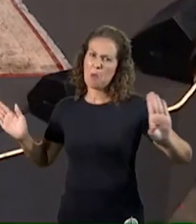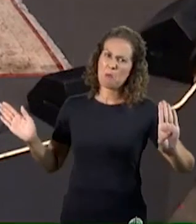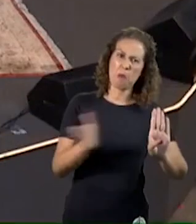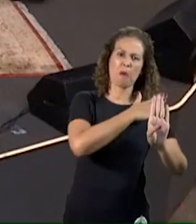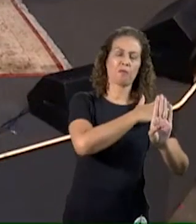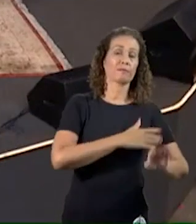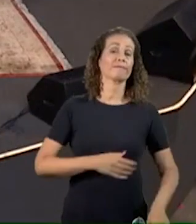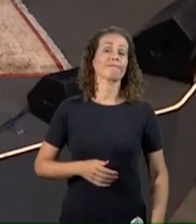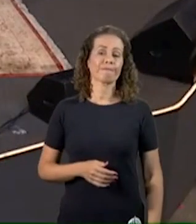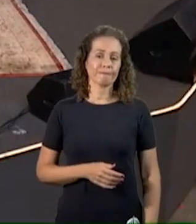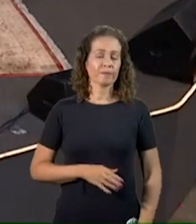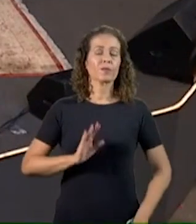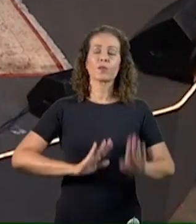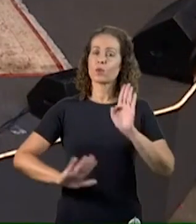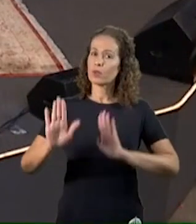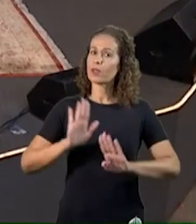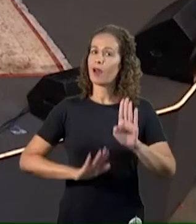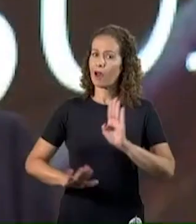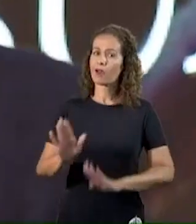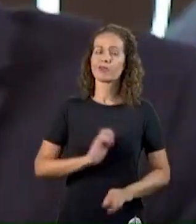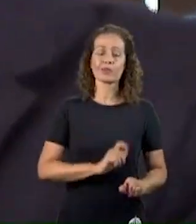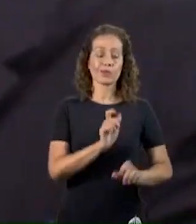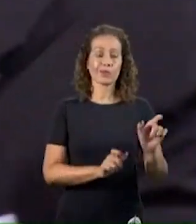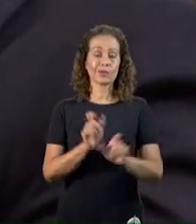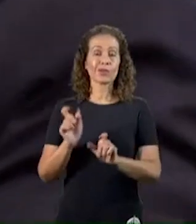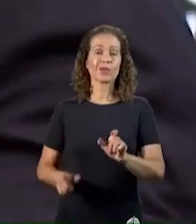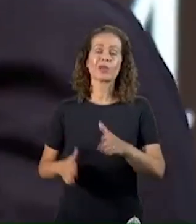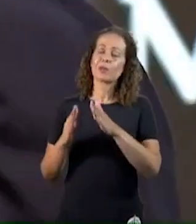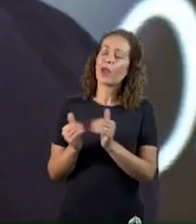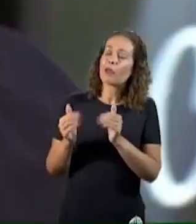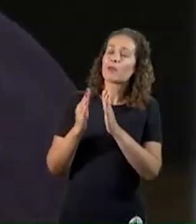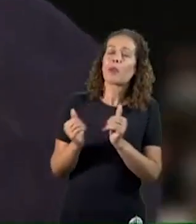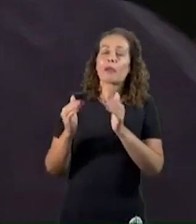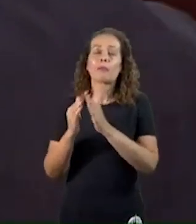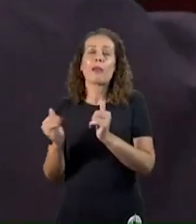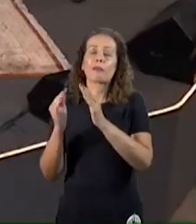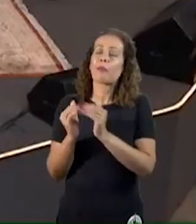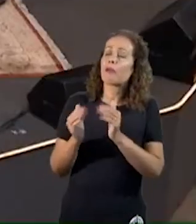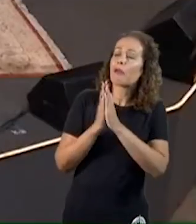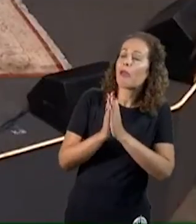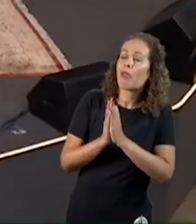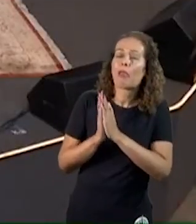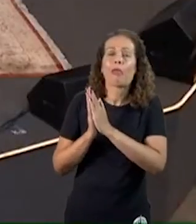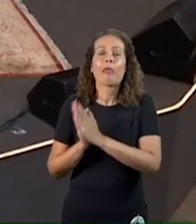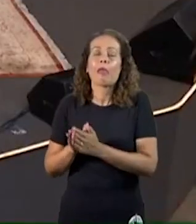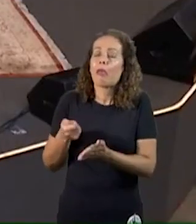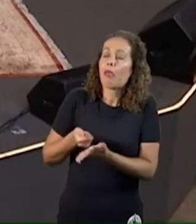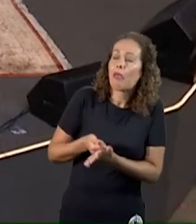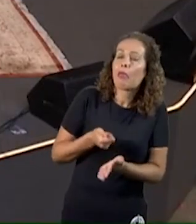Escuta o que eu vou te falar, toma cuidado com pessoas que tudo deles é um favor. O que você está fazendo para mim? E que fica te